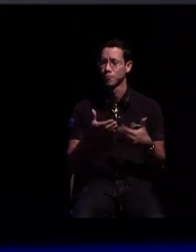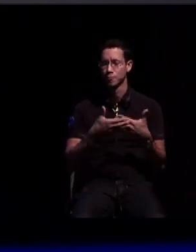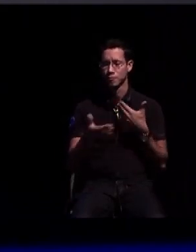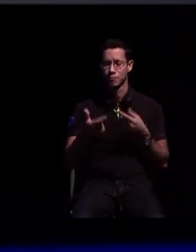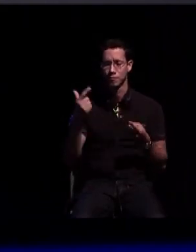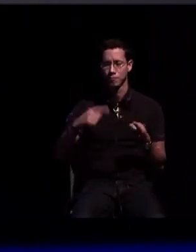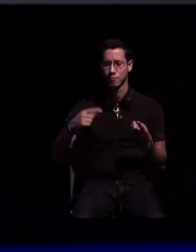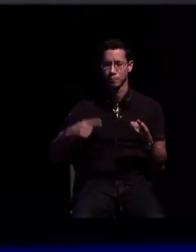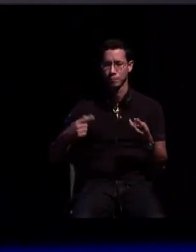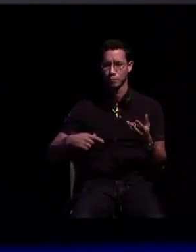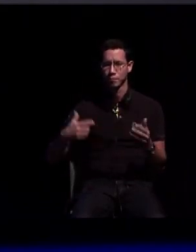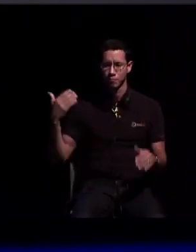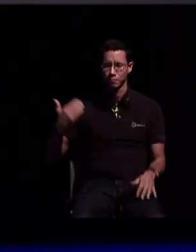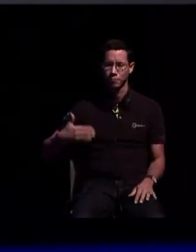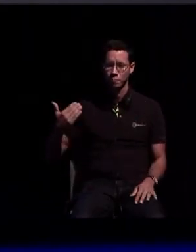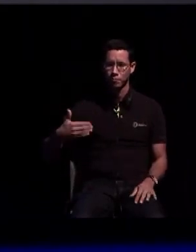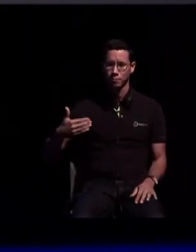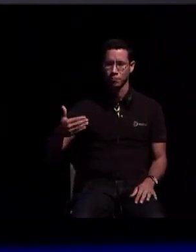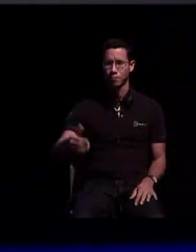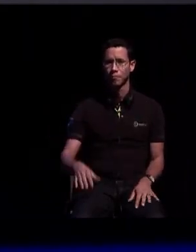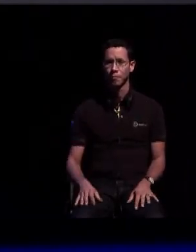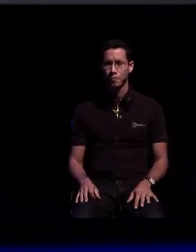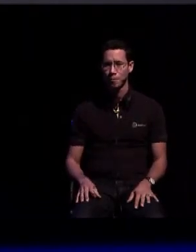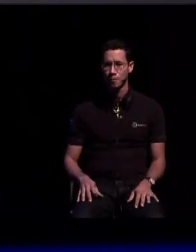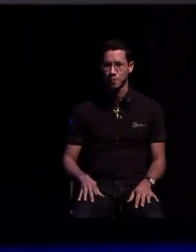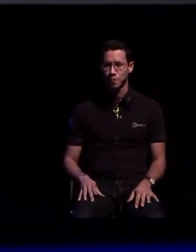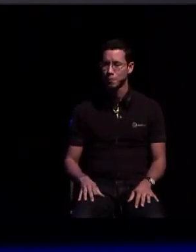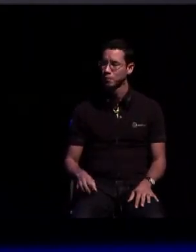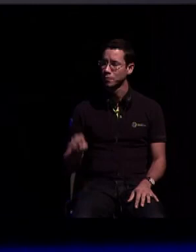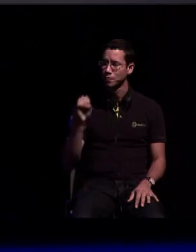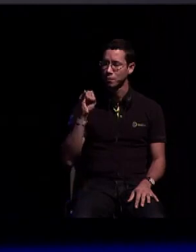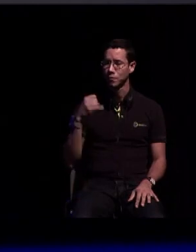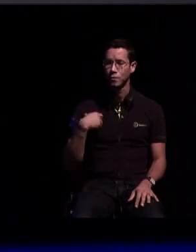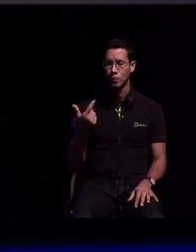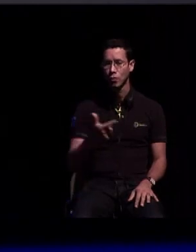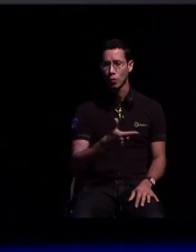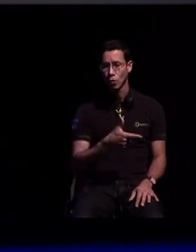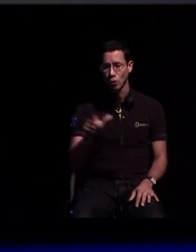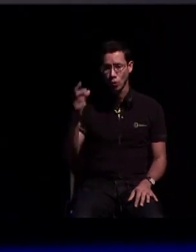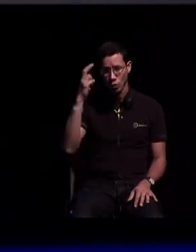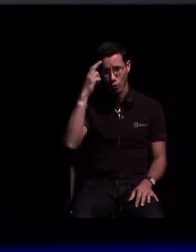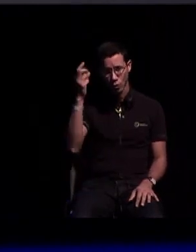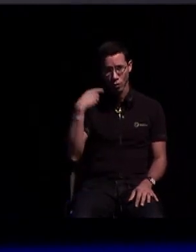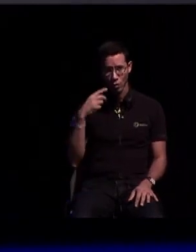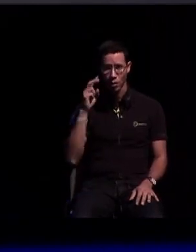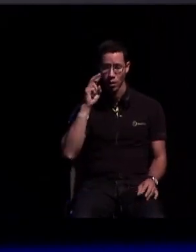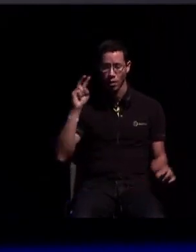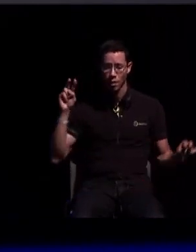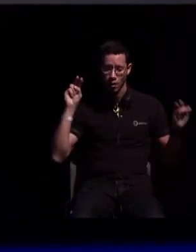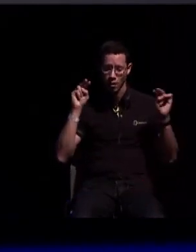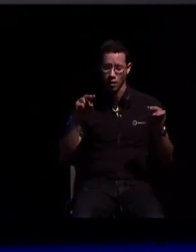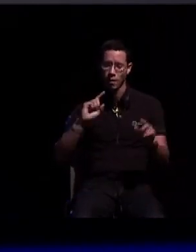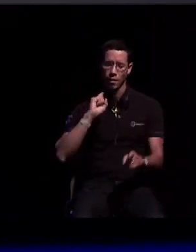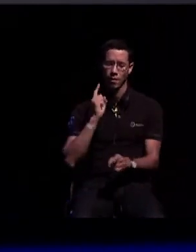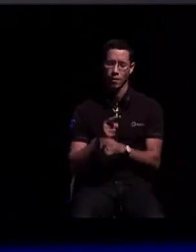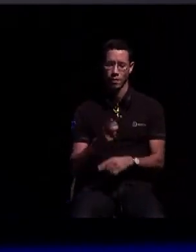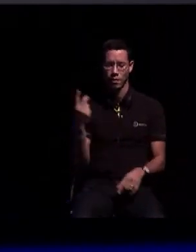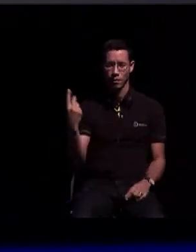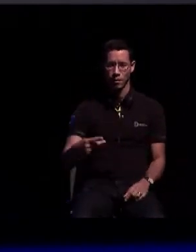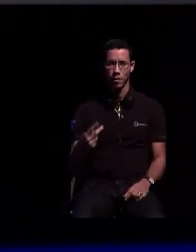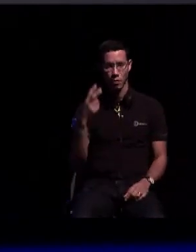repetindo indefinidamente. Quando você tem um acesso a uma outra cultura, você passa a ver, inclusive, a sua cultura de um modo completamente